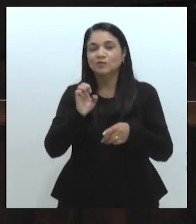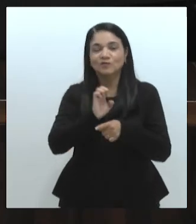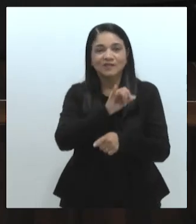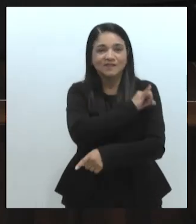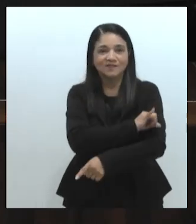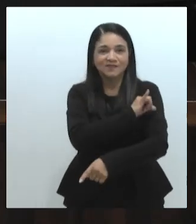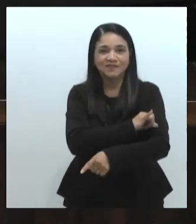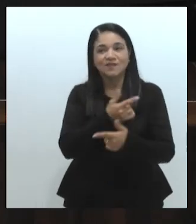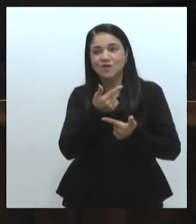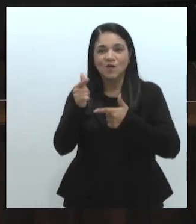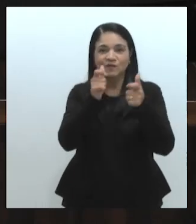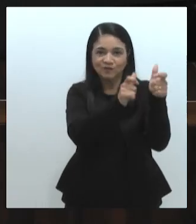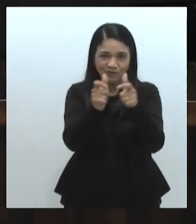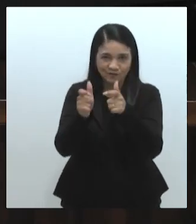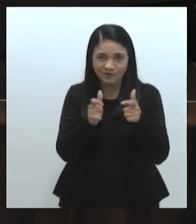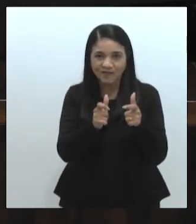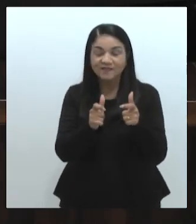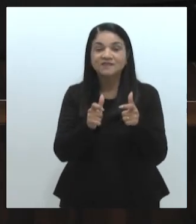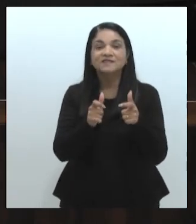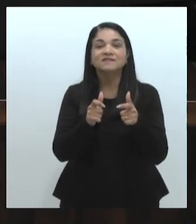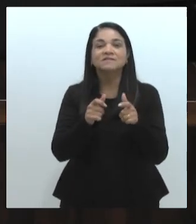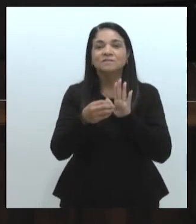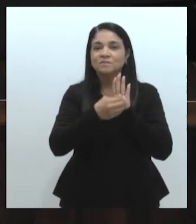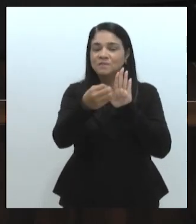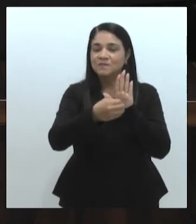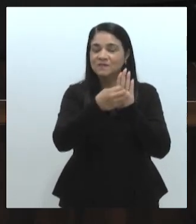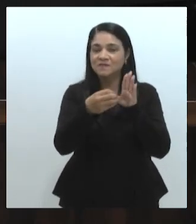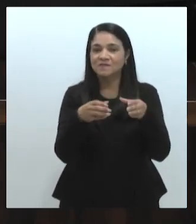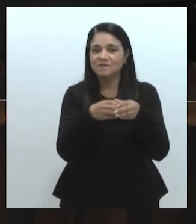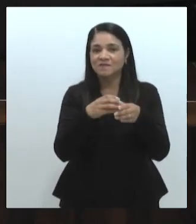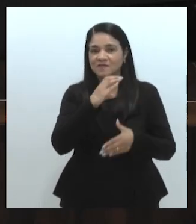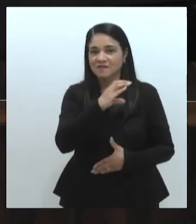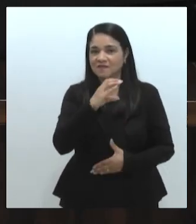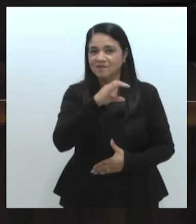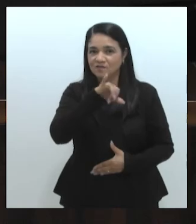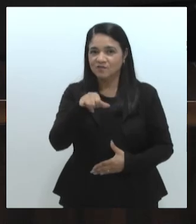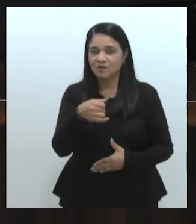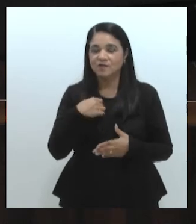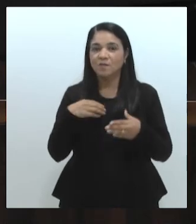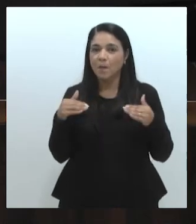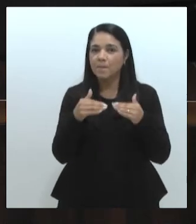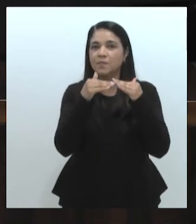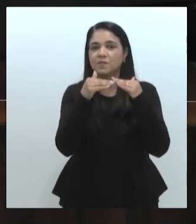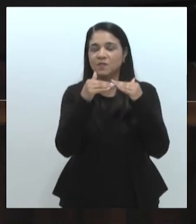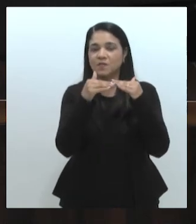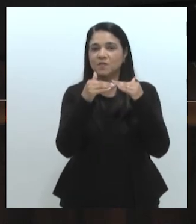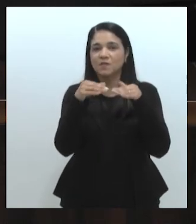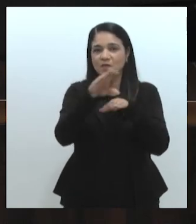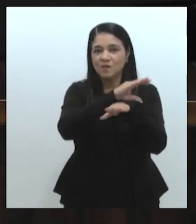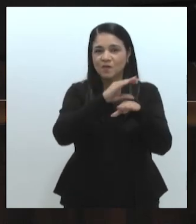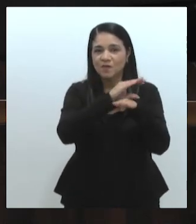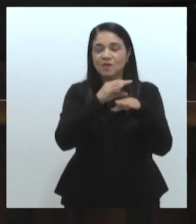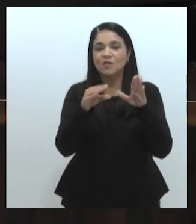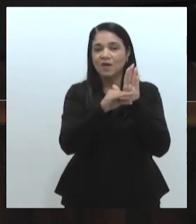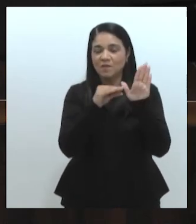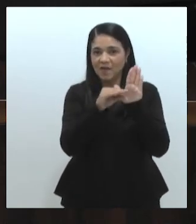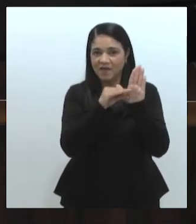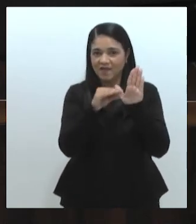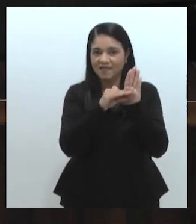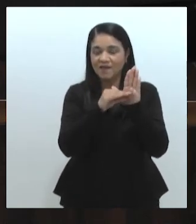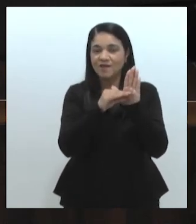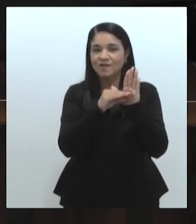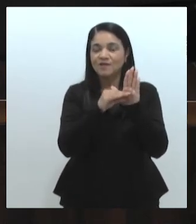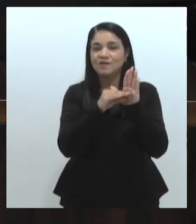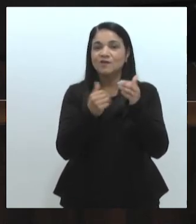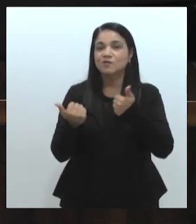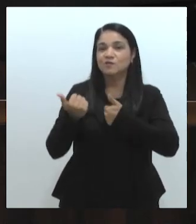dá outras providências. Pareceres das comissões Constituição e Justiça pela Constitucionalidade com emendas, concluindo